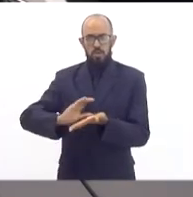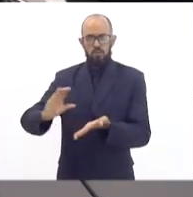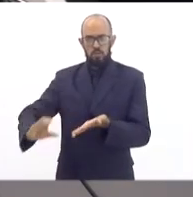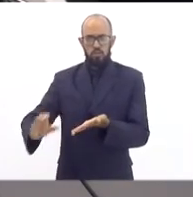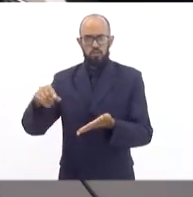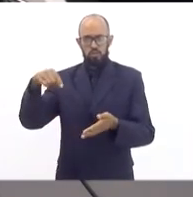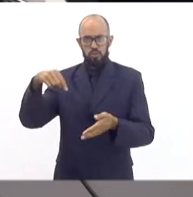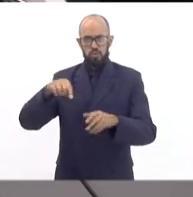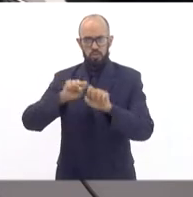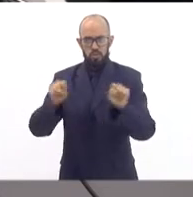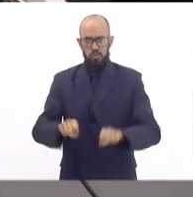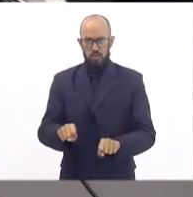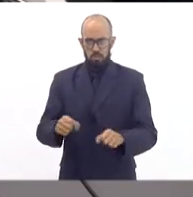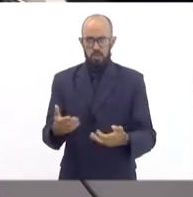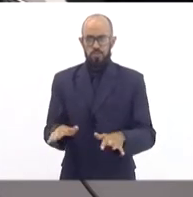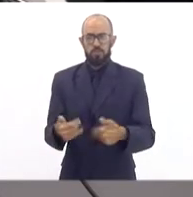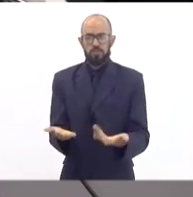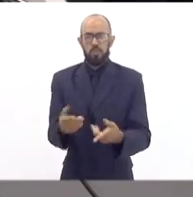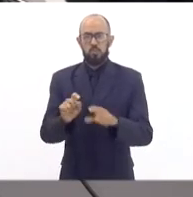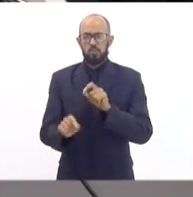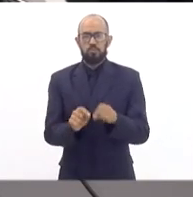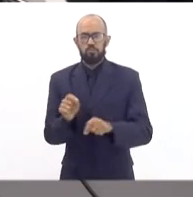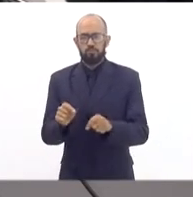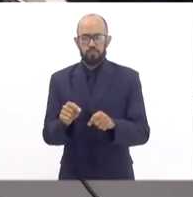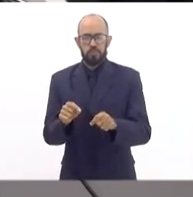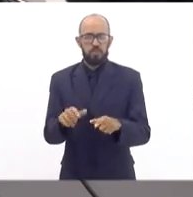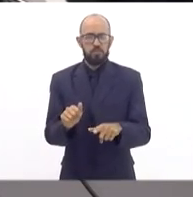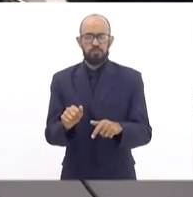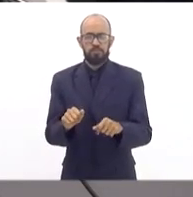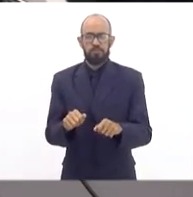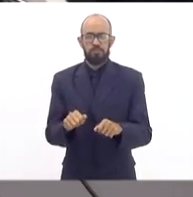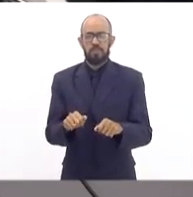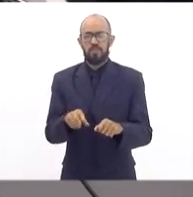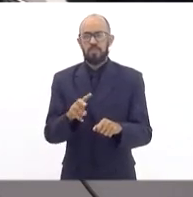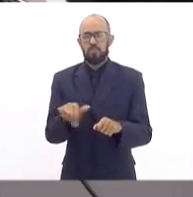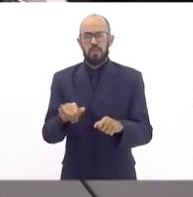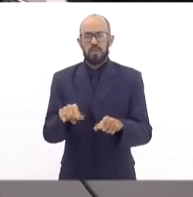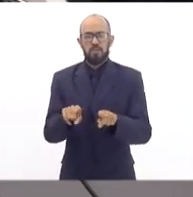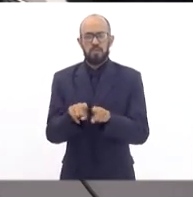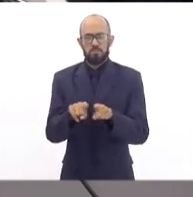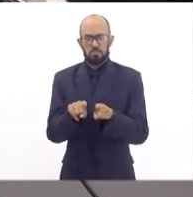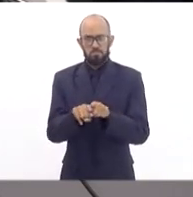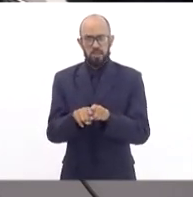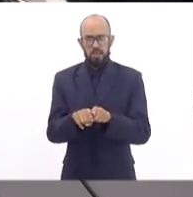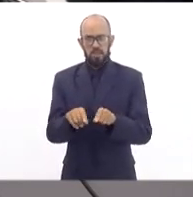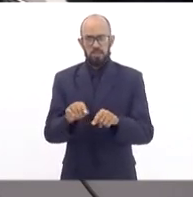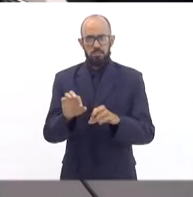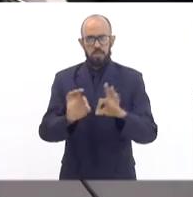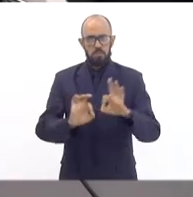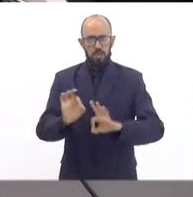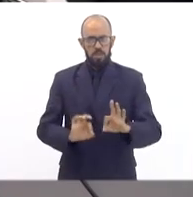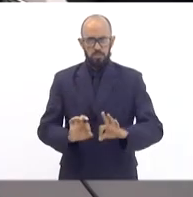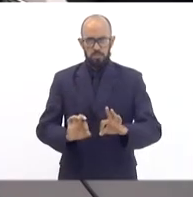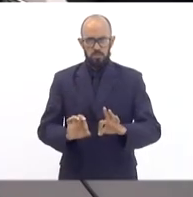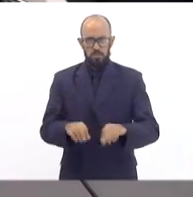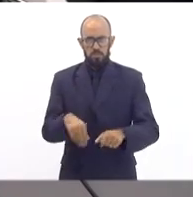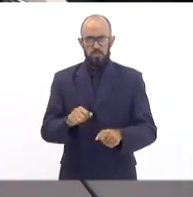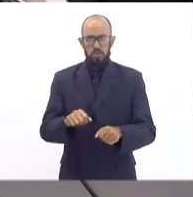Tá? Então, necessariamente vai passar pelo planejamento, que, salvo engano, é o gestor do Pacto